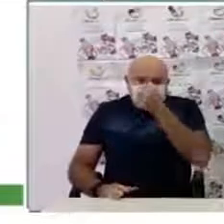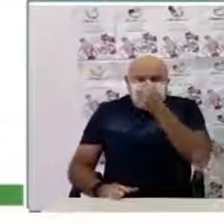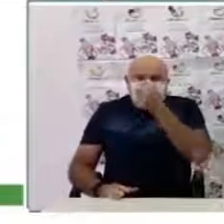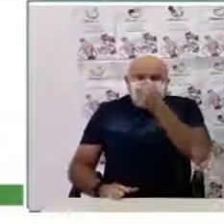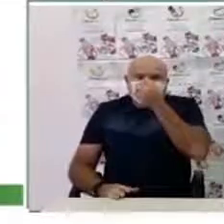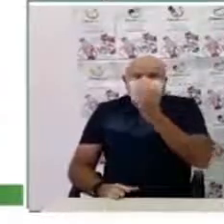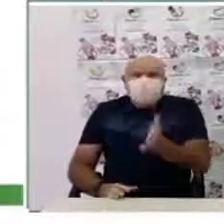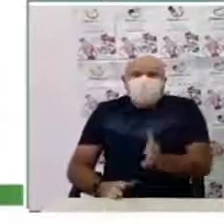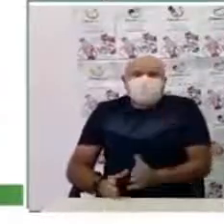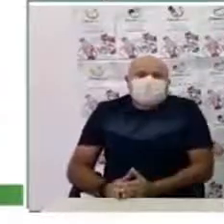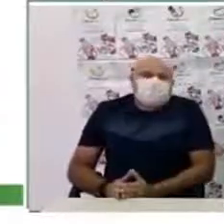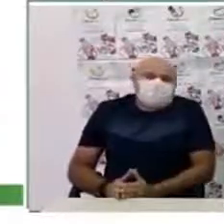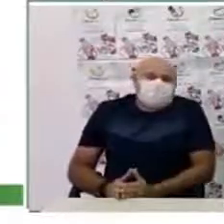que